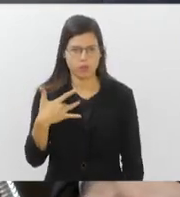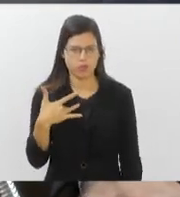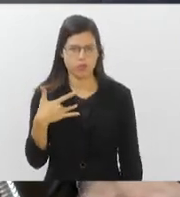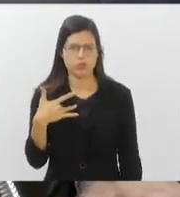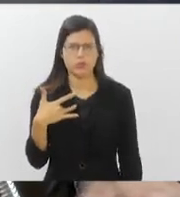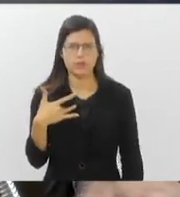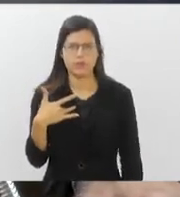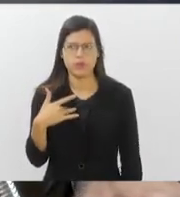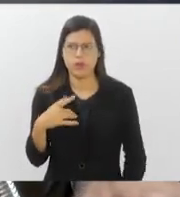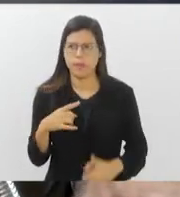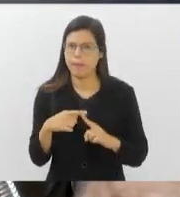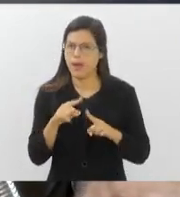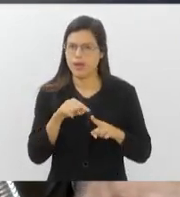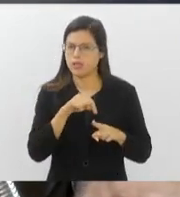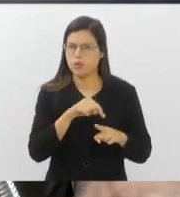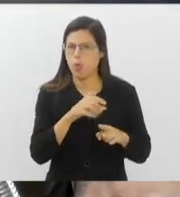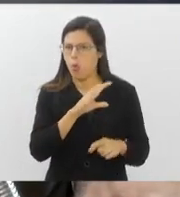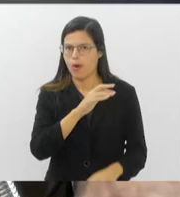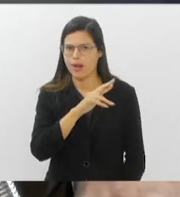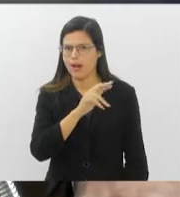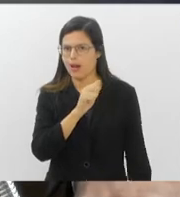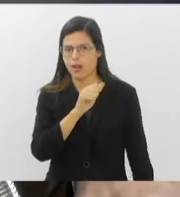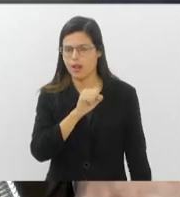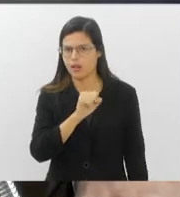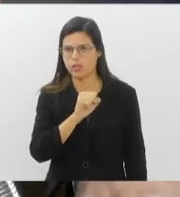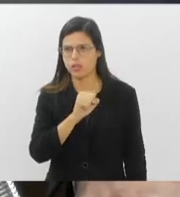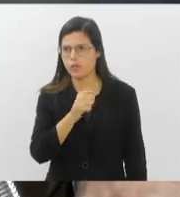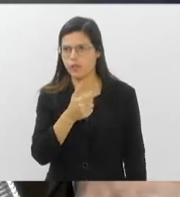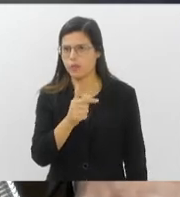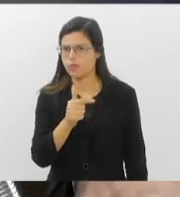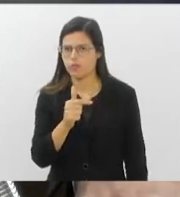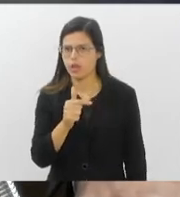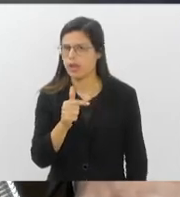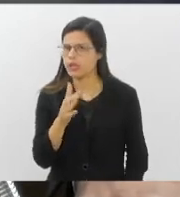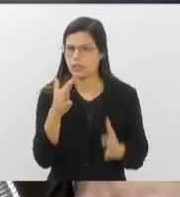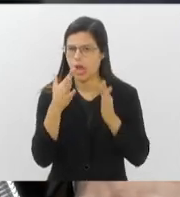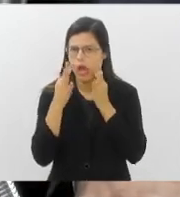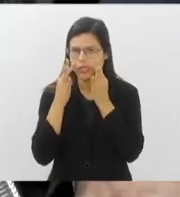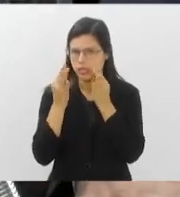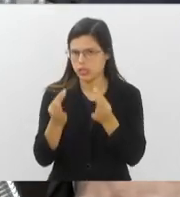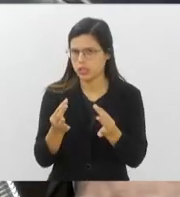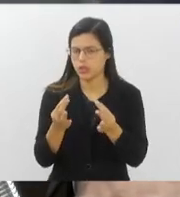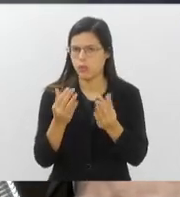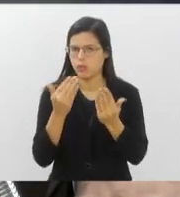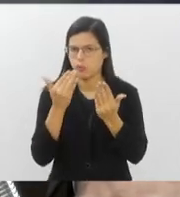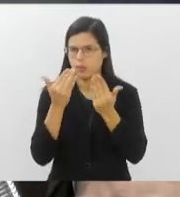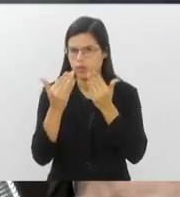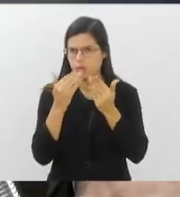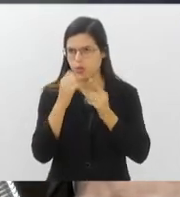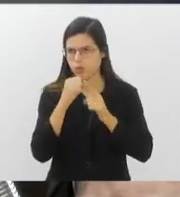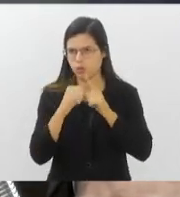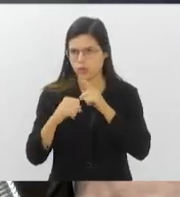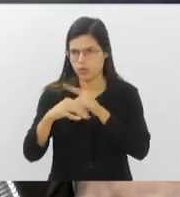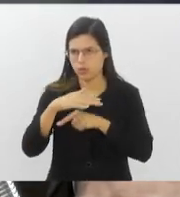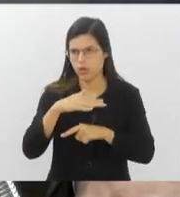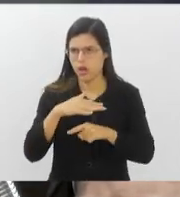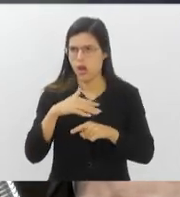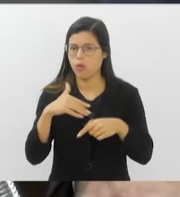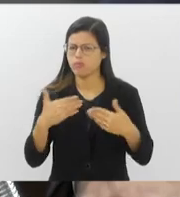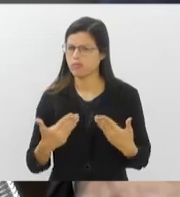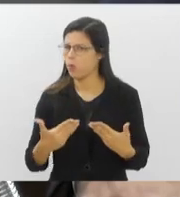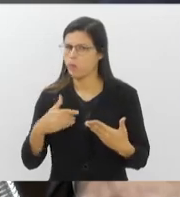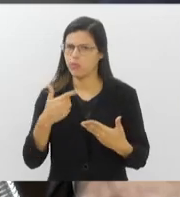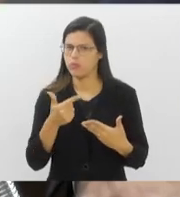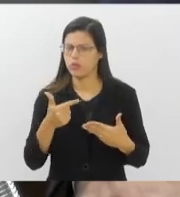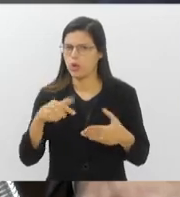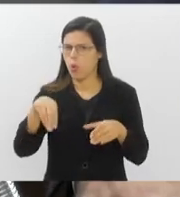ela em si não faz esse, não compõe essa rede de atenção psicossocial. O CRAS, então, não deveria estar nessa